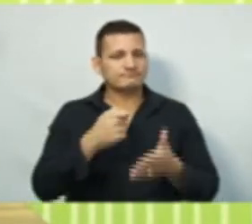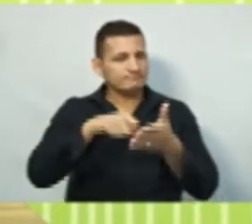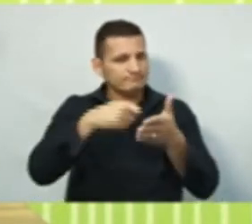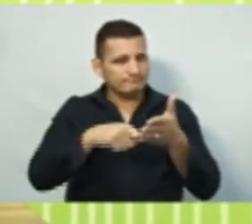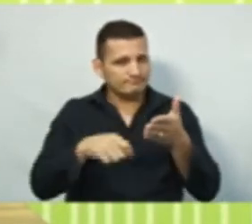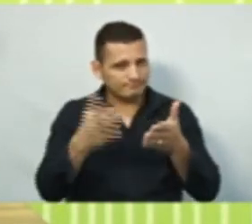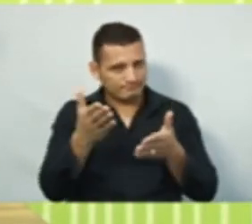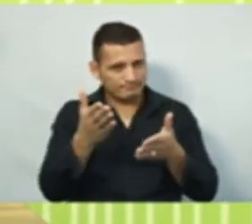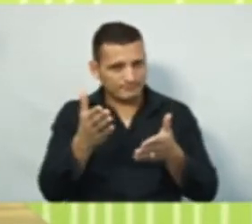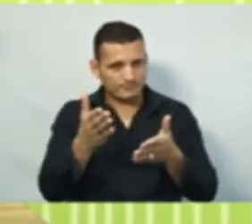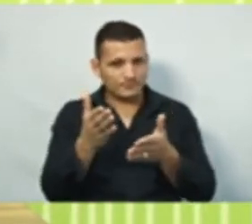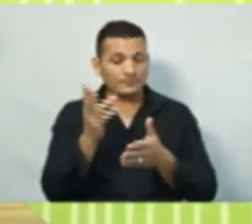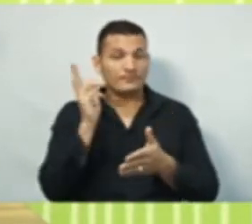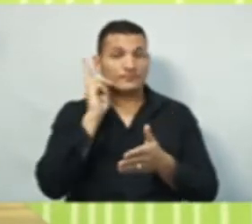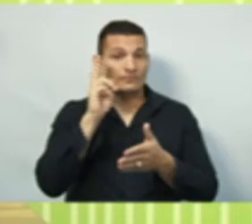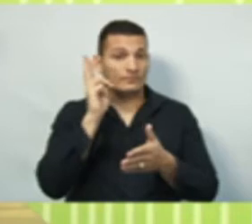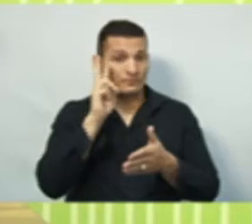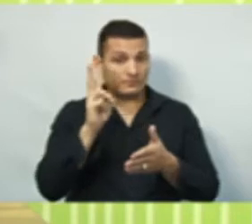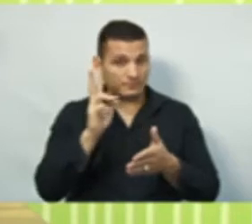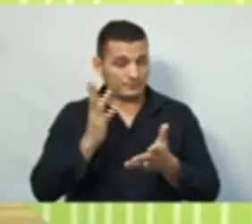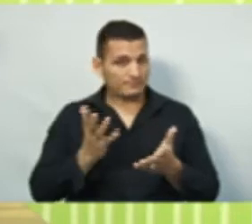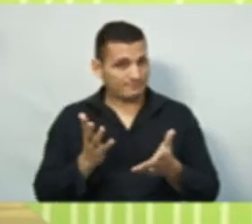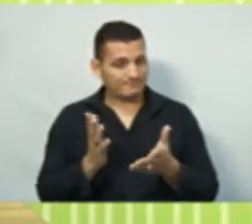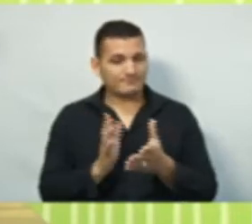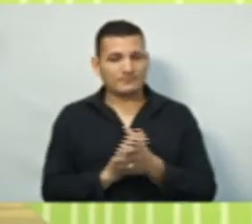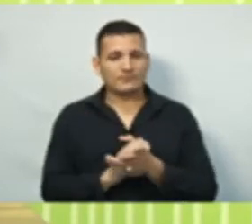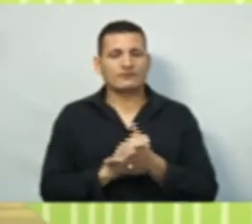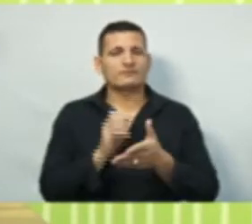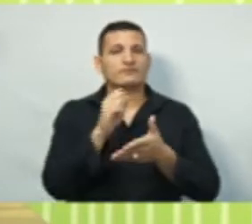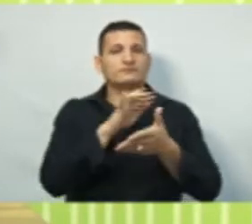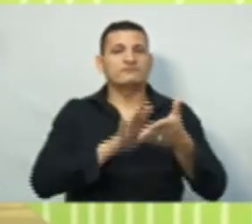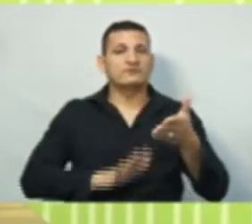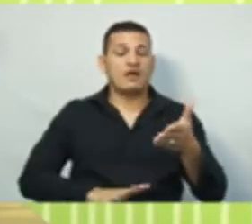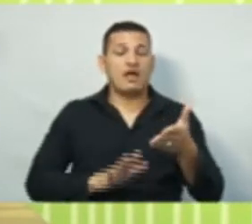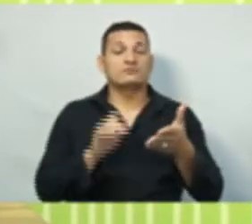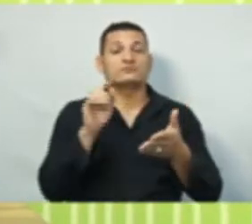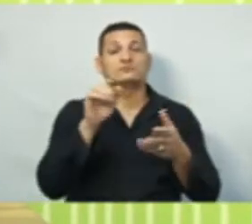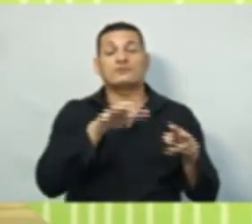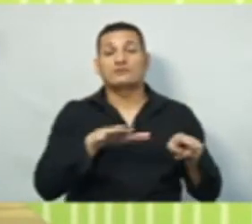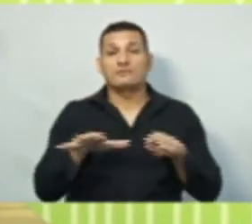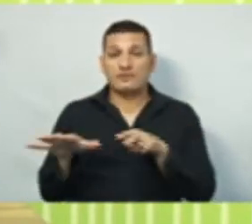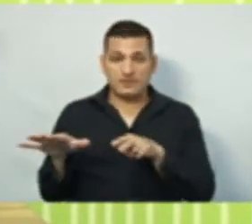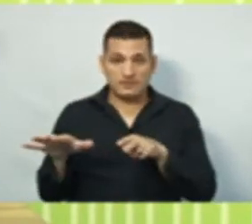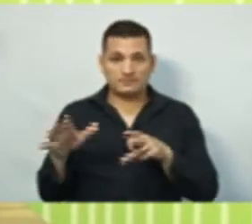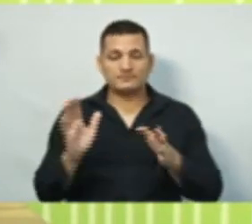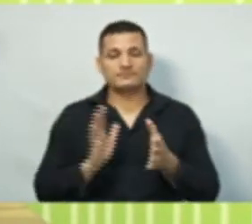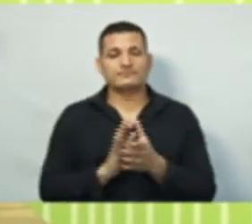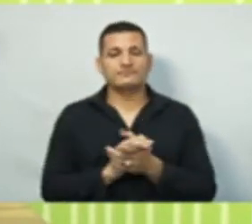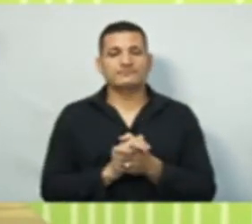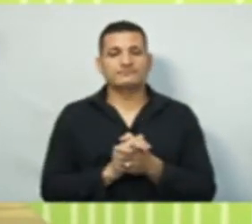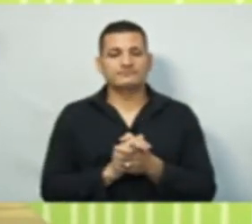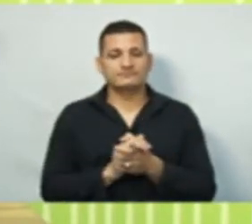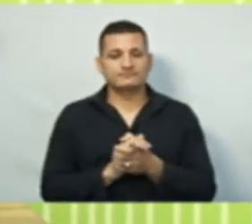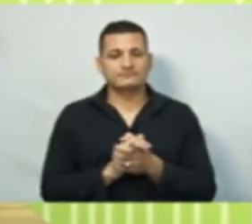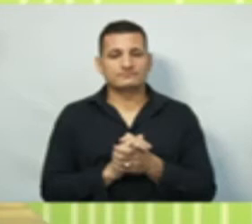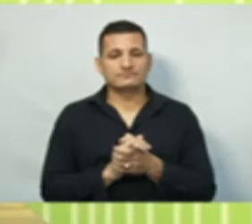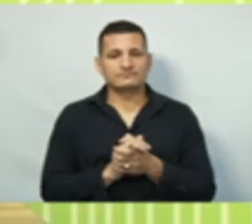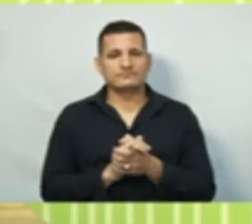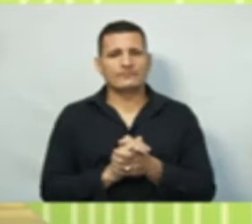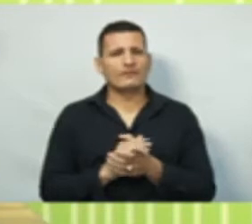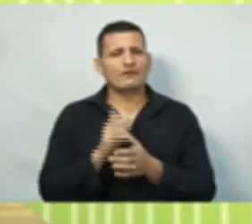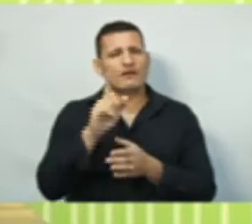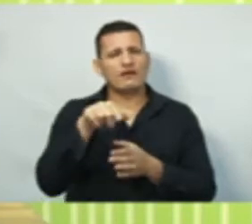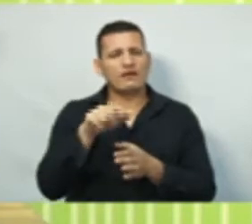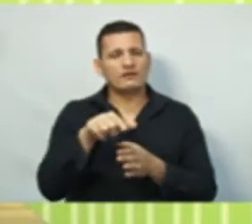aí. Lembrando da atividade de percurso. Percurso extra